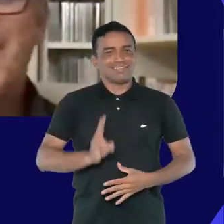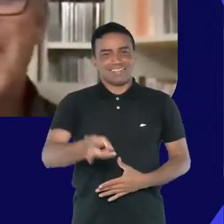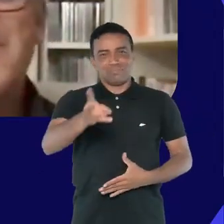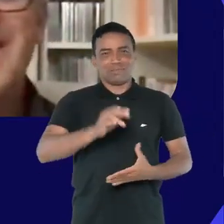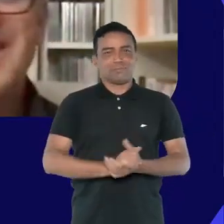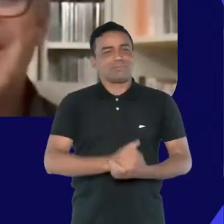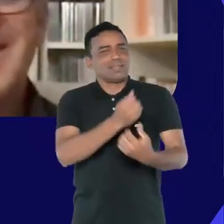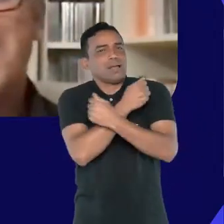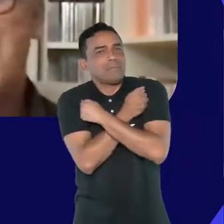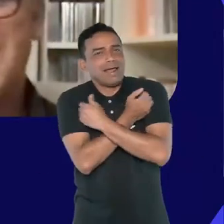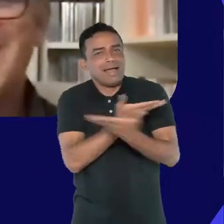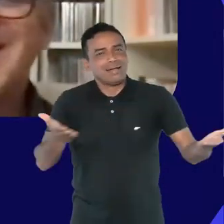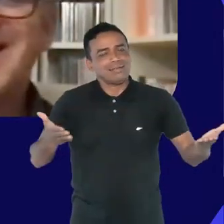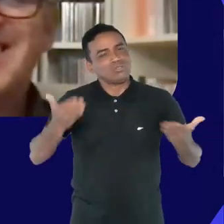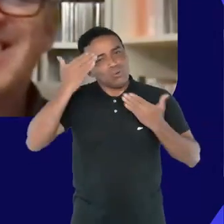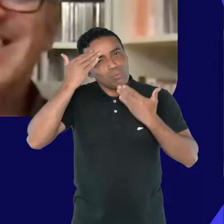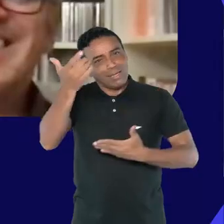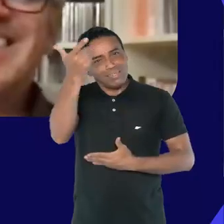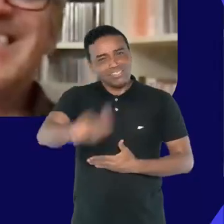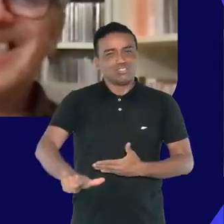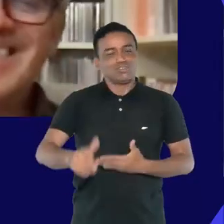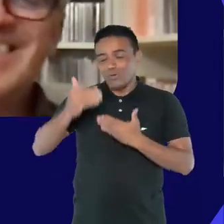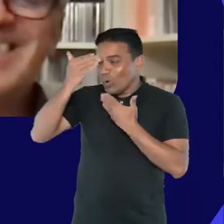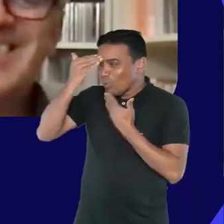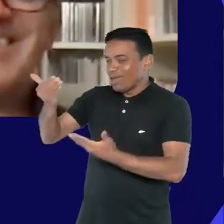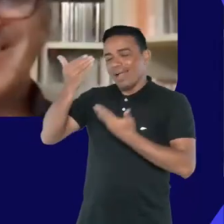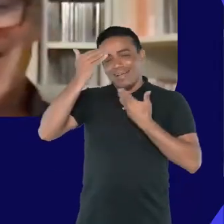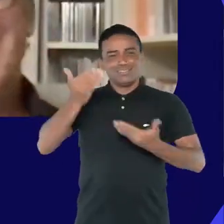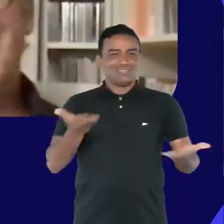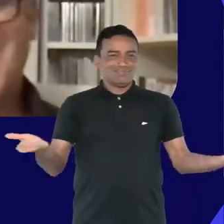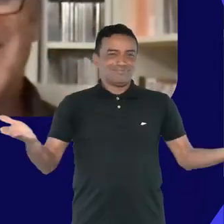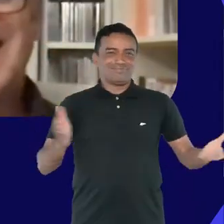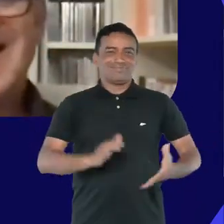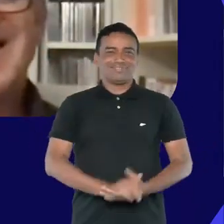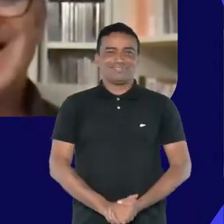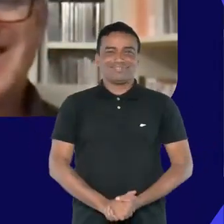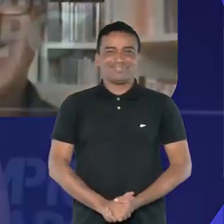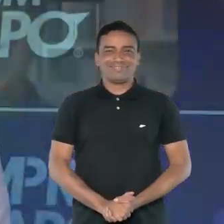aceito seguramente, sempre. Grande abraço, muito obrigado mais uma vez. Obrigado.